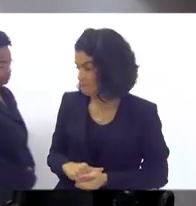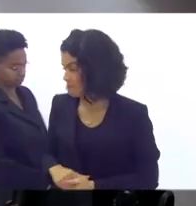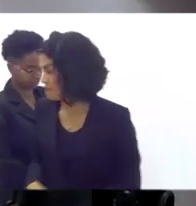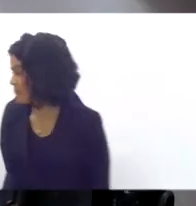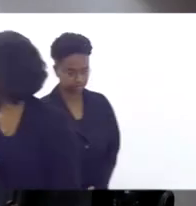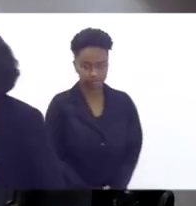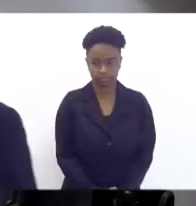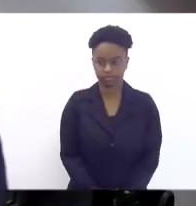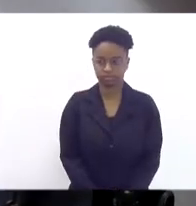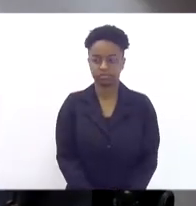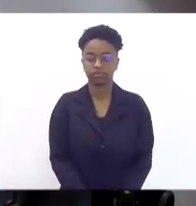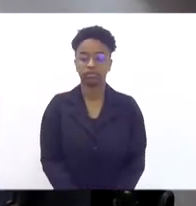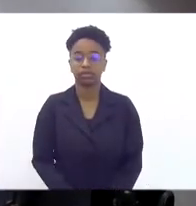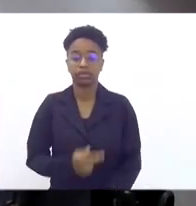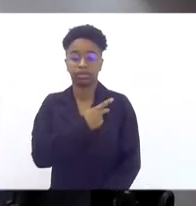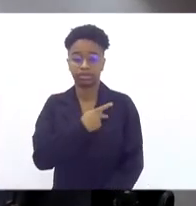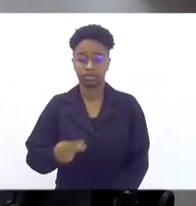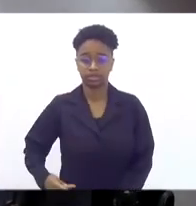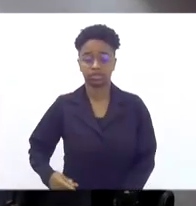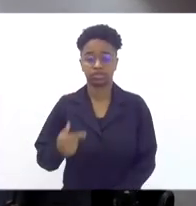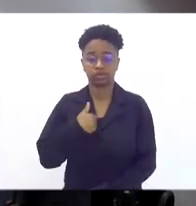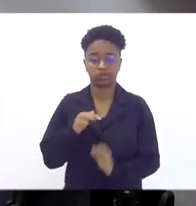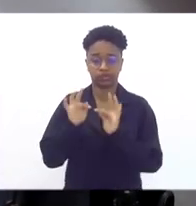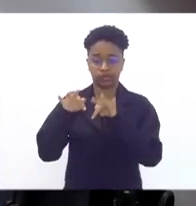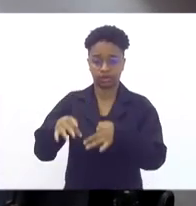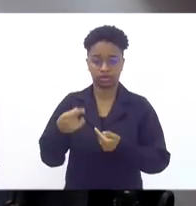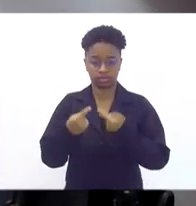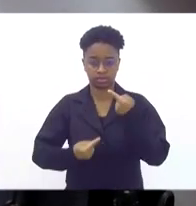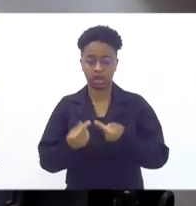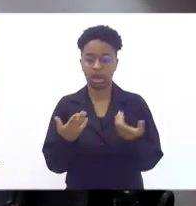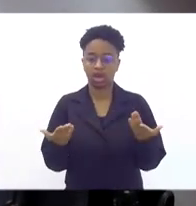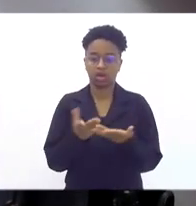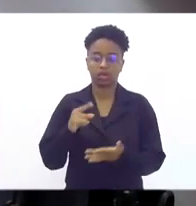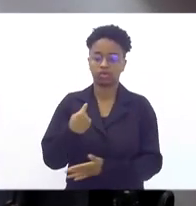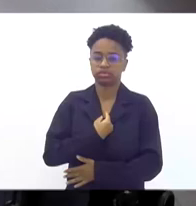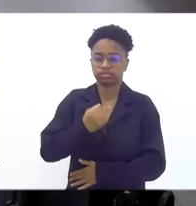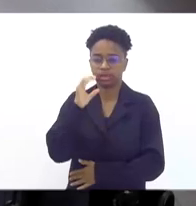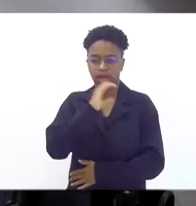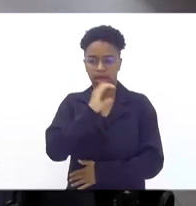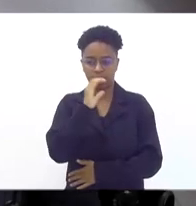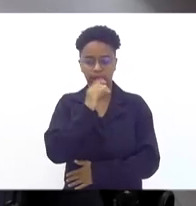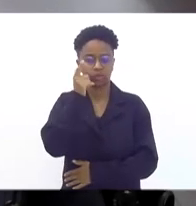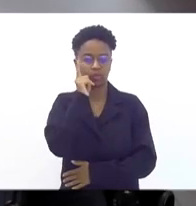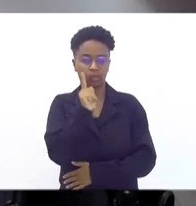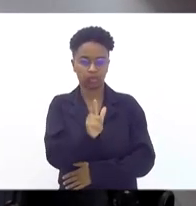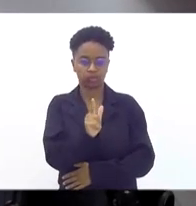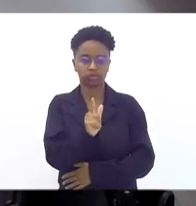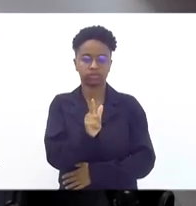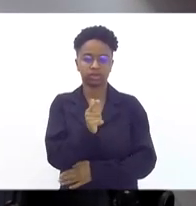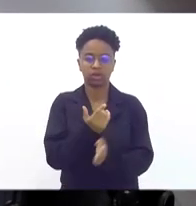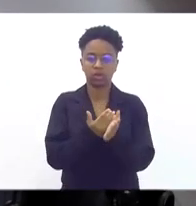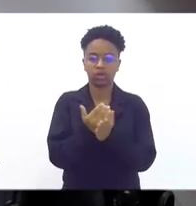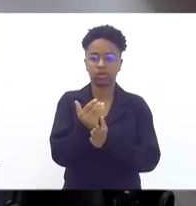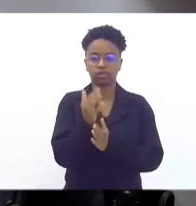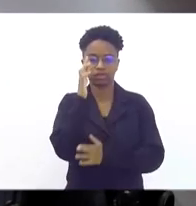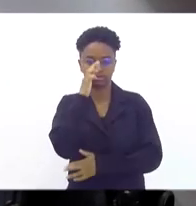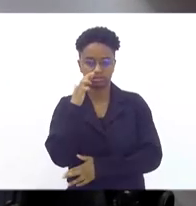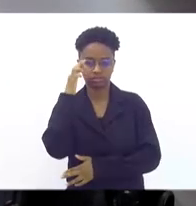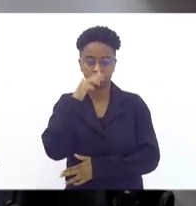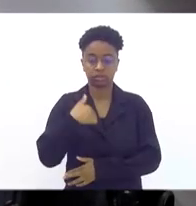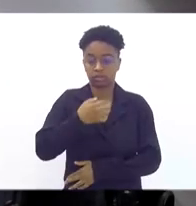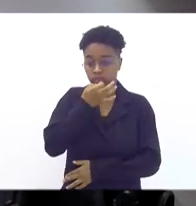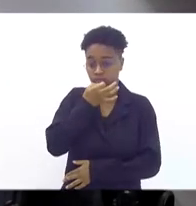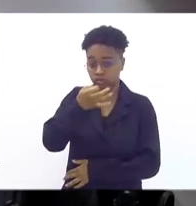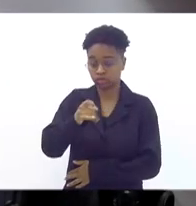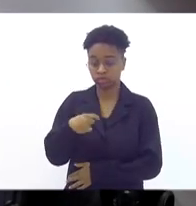Presidente fazer um encaminhamento final aqui para que nós já possamos agora imediatamente já começar as fiscalizações eu sugiro que